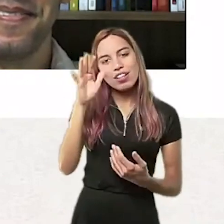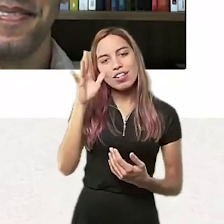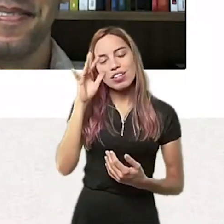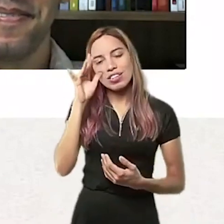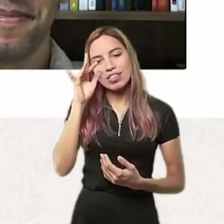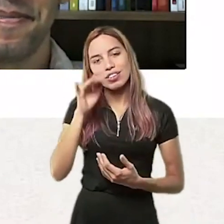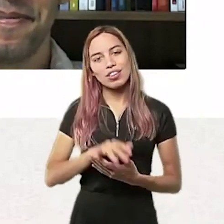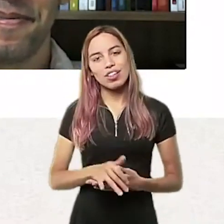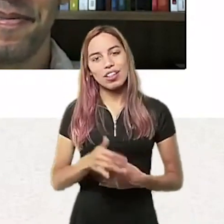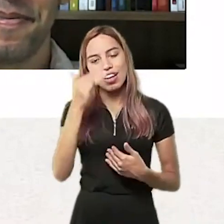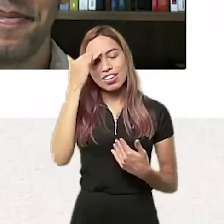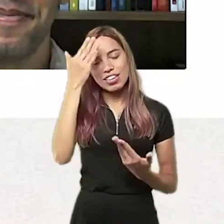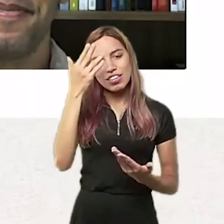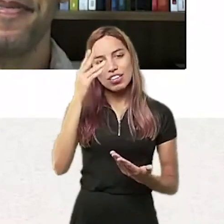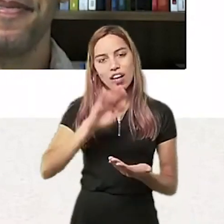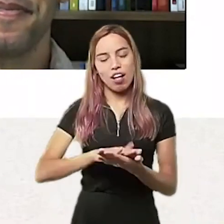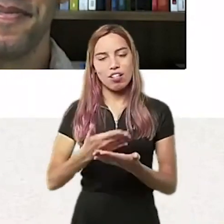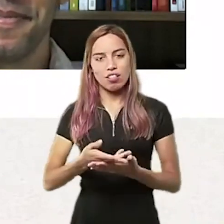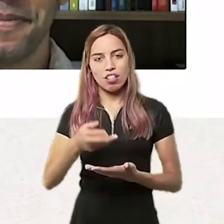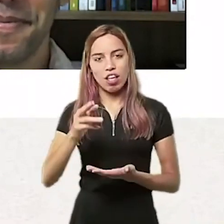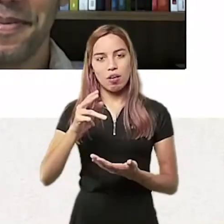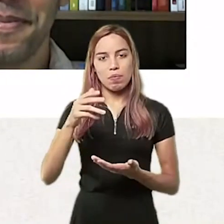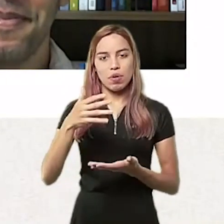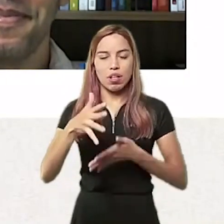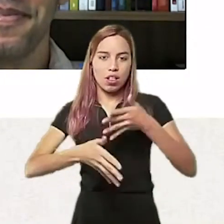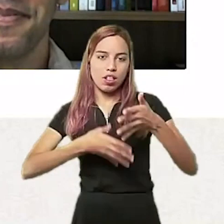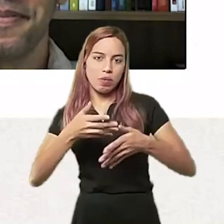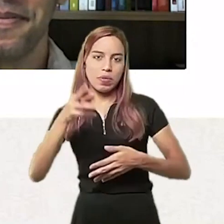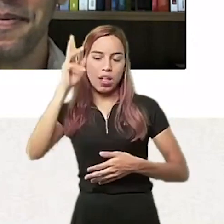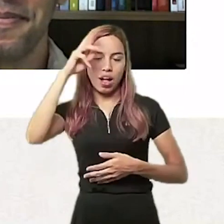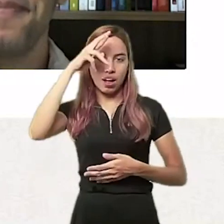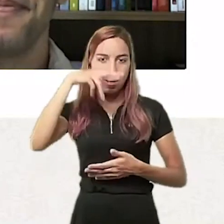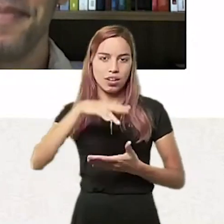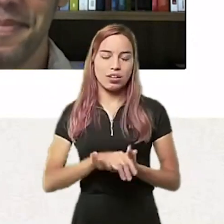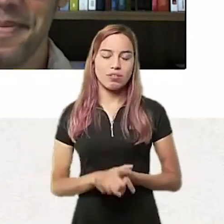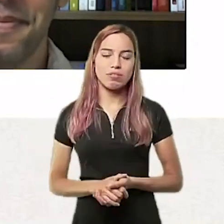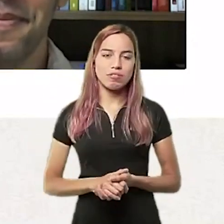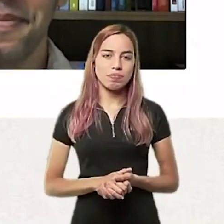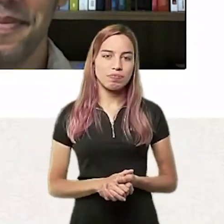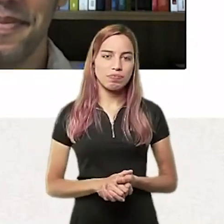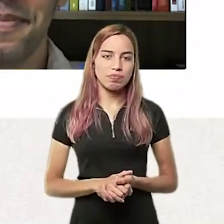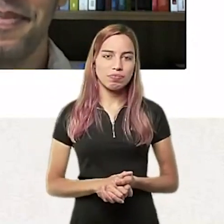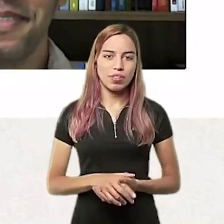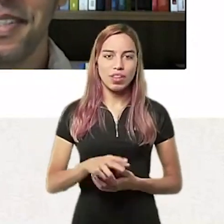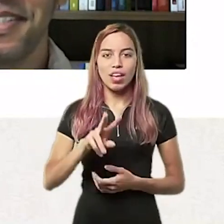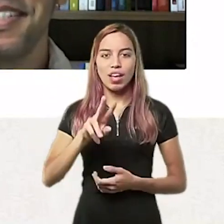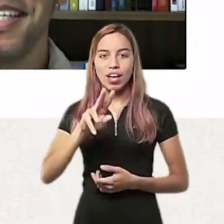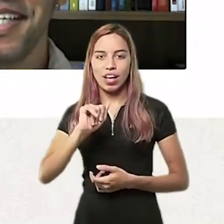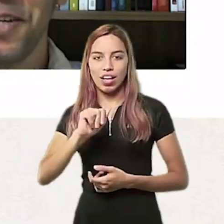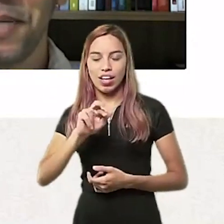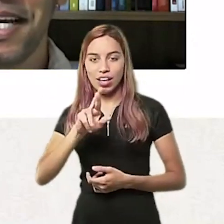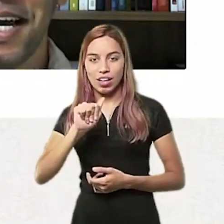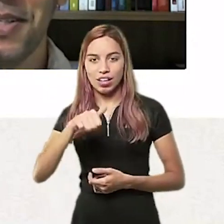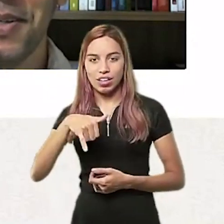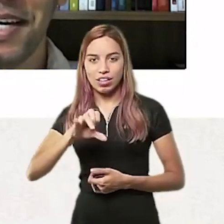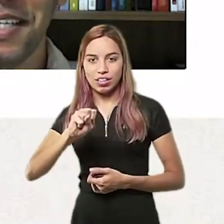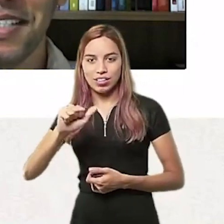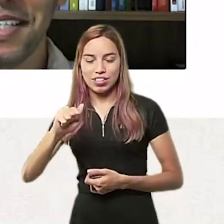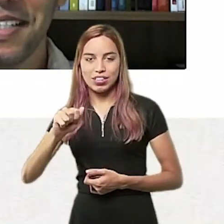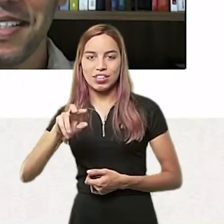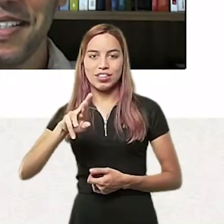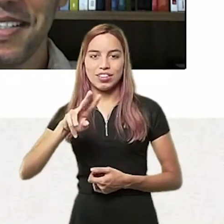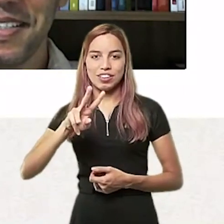a nossa intérprete de Libras também, a Raíssa Madeiros Vieira. Sim,